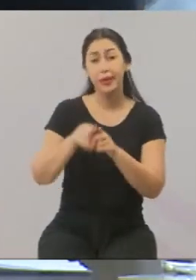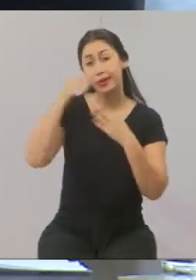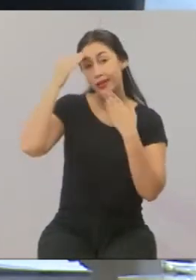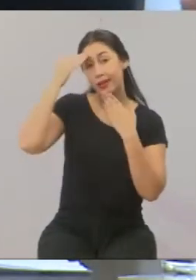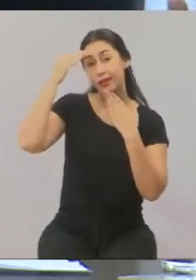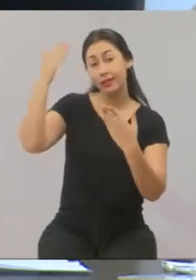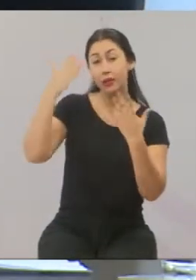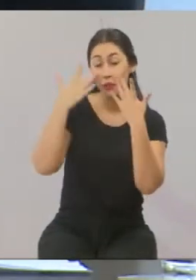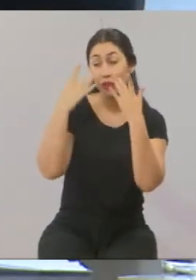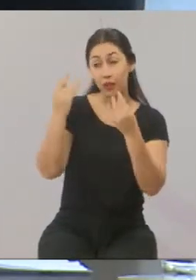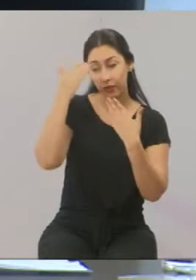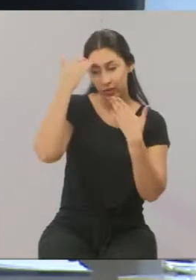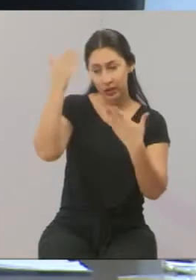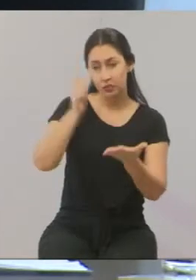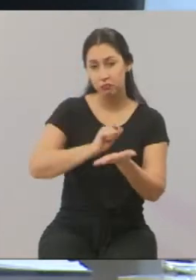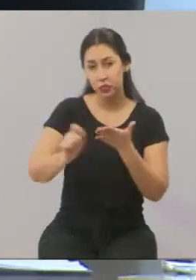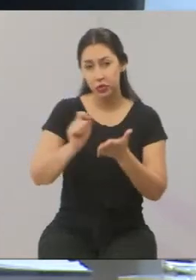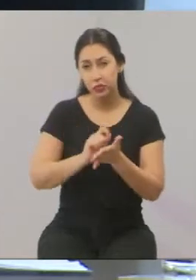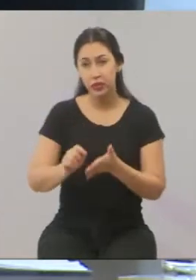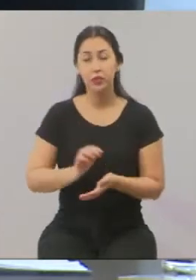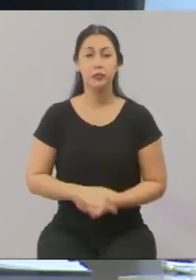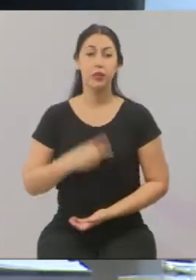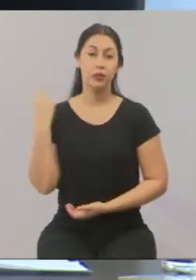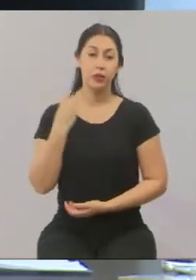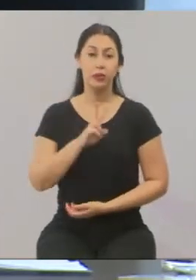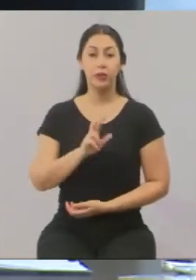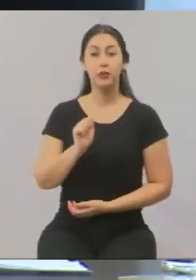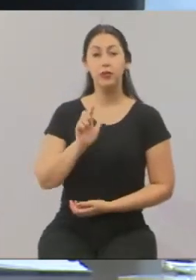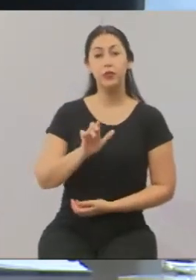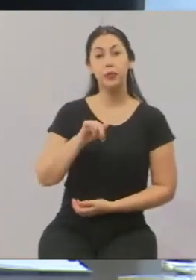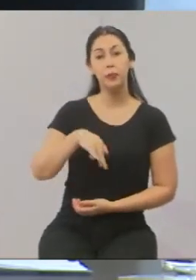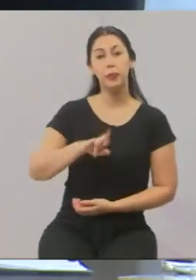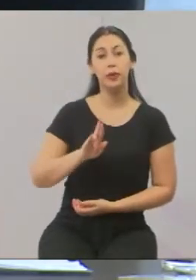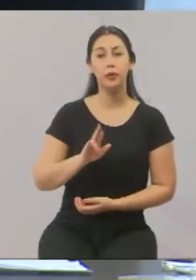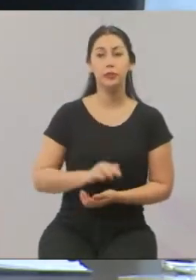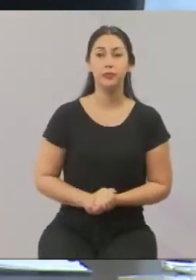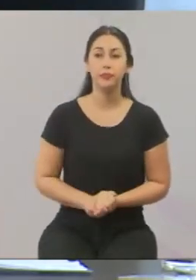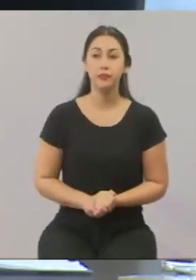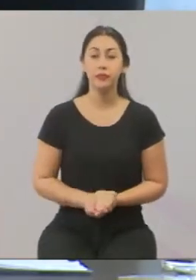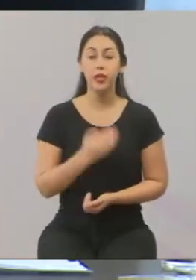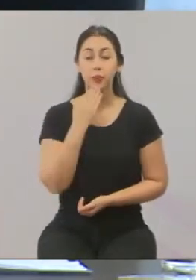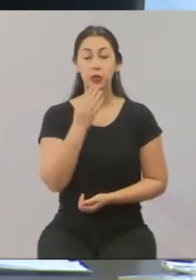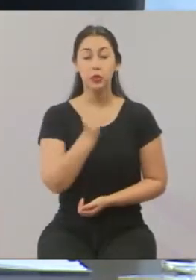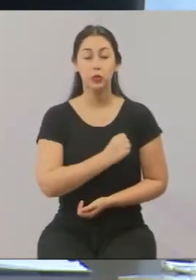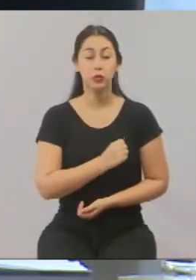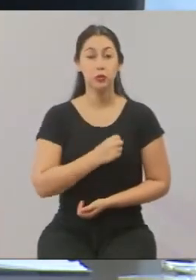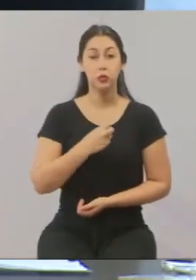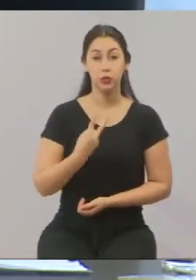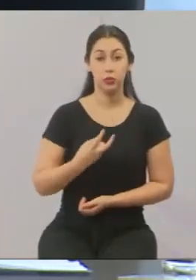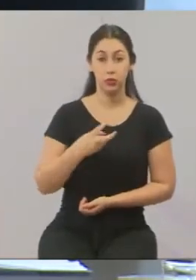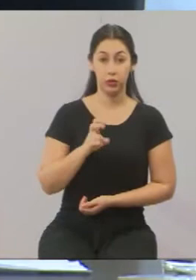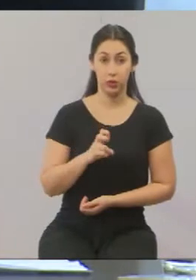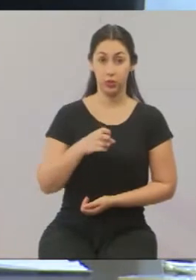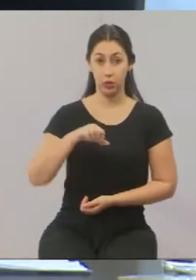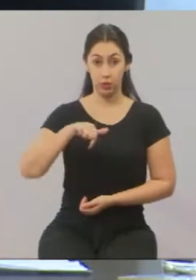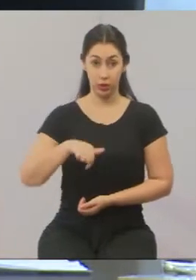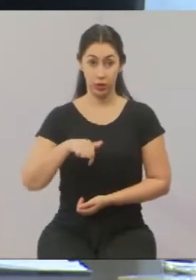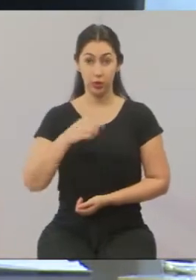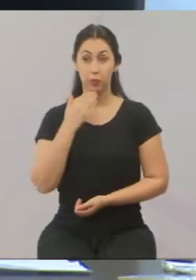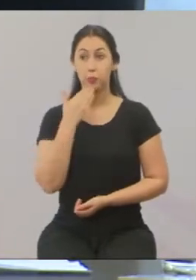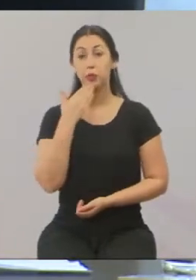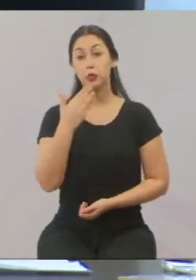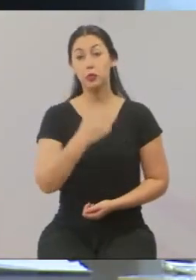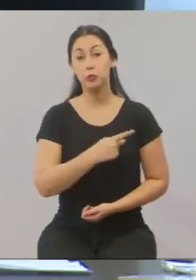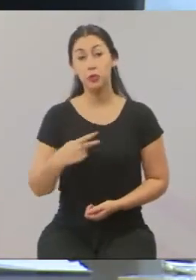agradecimento pela atenção dispensada, subscrevemos. Vereador Valmir Parque do Meia Lua. Requerimento 257. Requeremos ao excelentíssimo